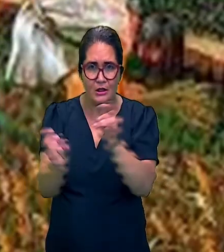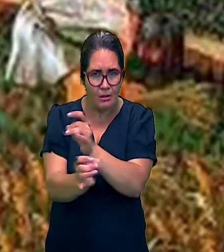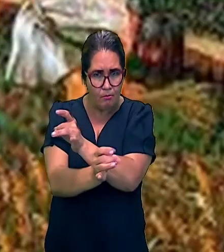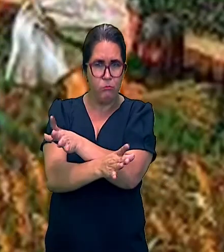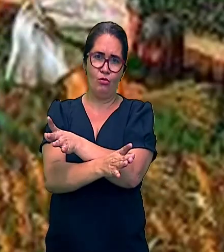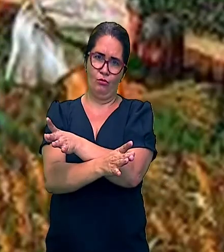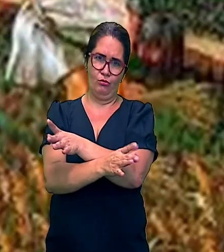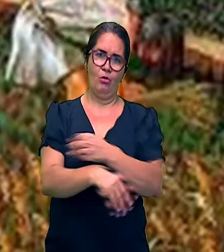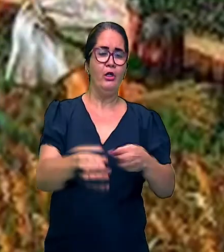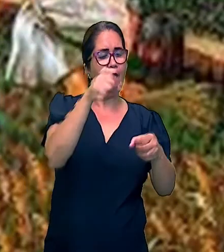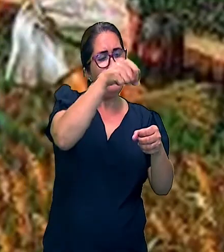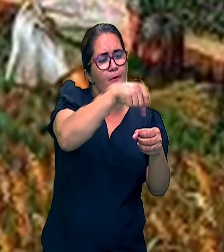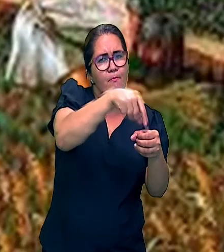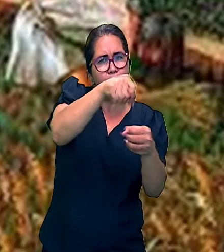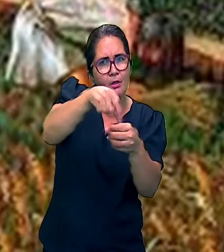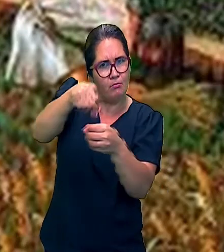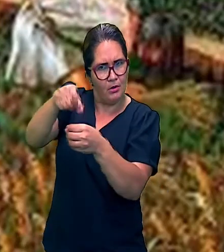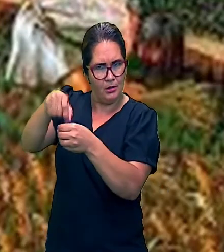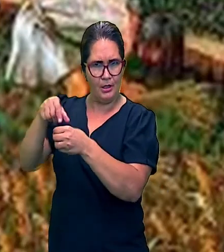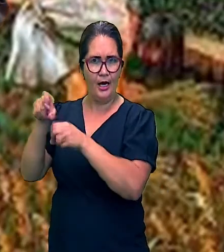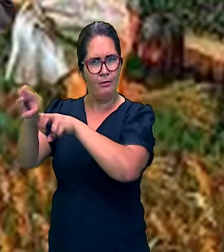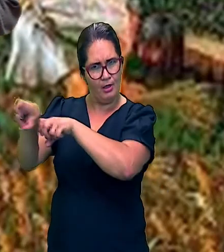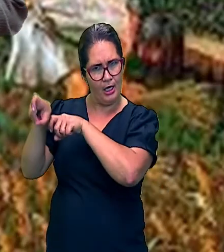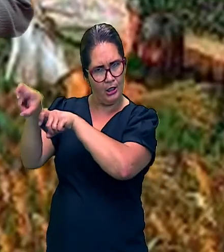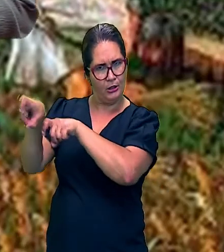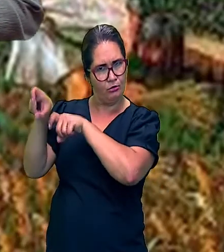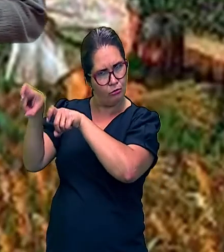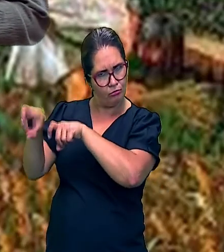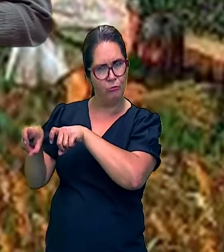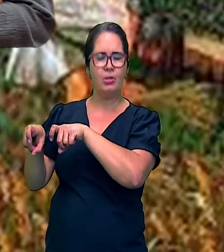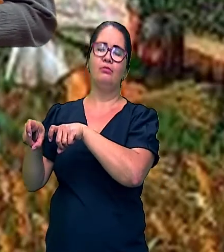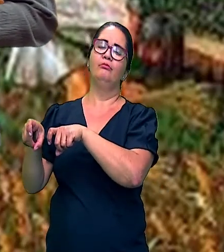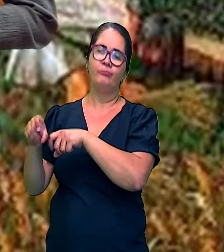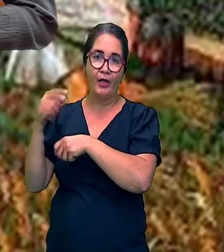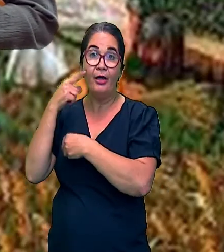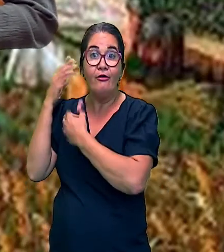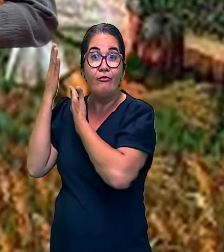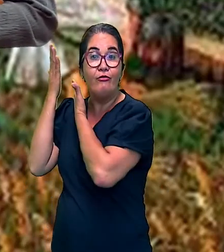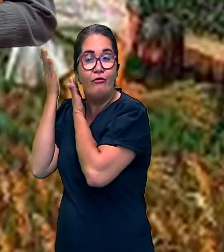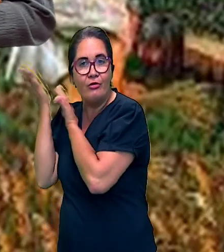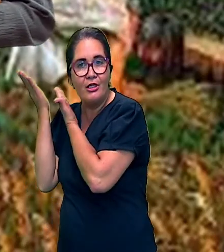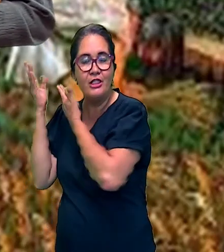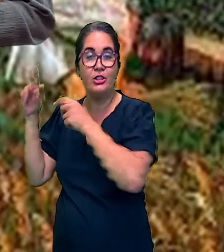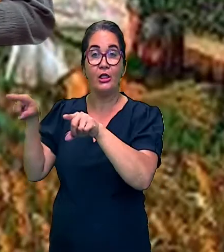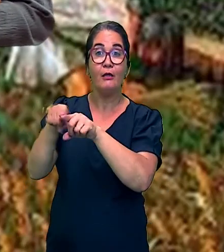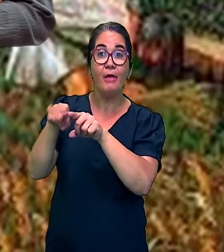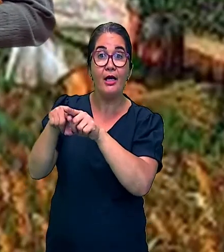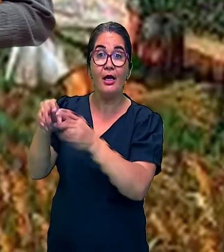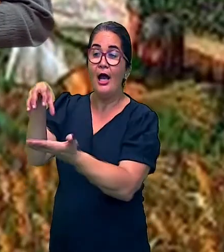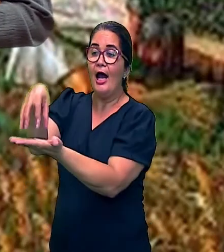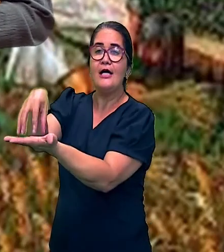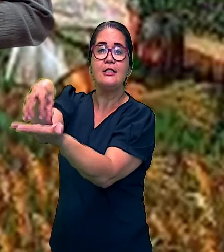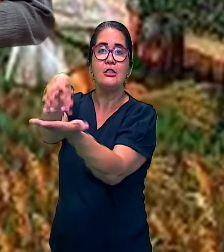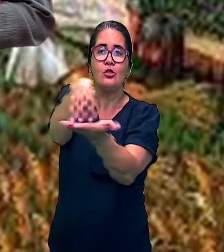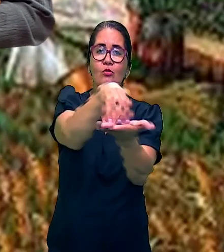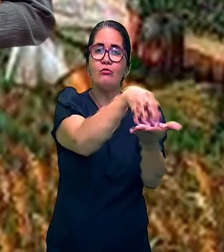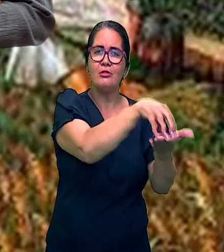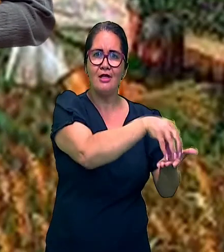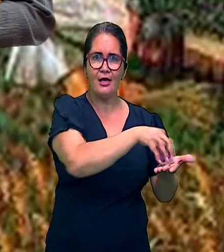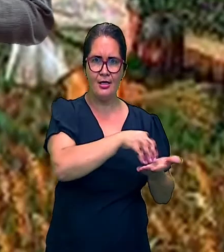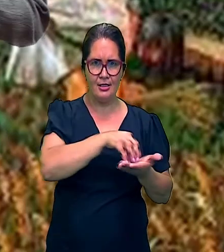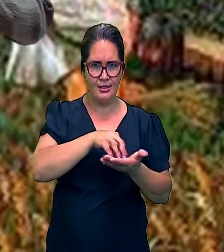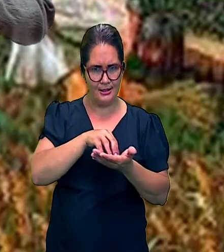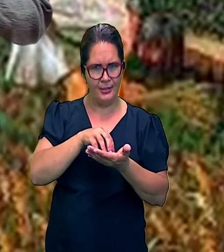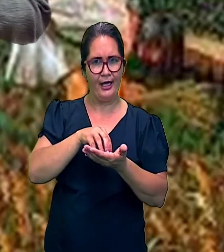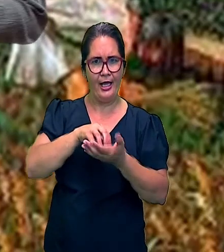no crescimento populacional, que exigiu a subdivisão das aldeias e a expansão da agricultura